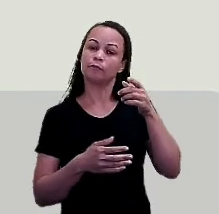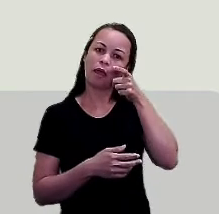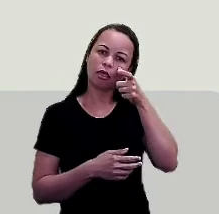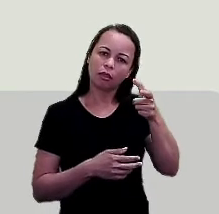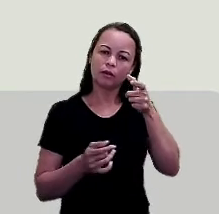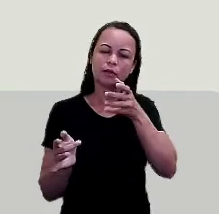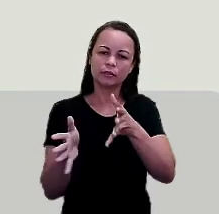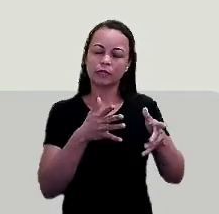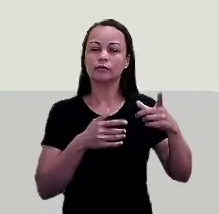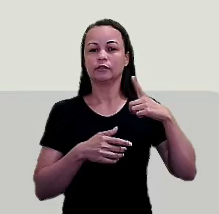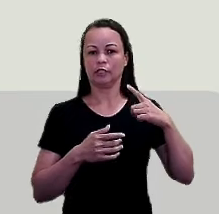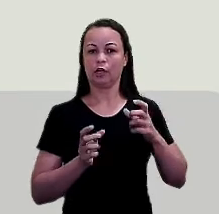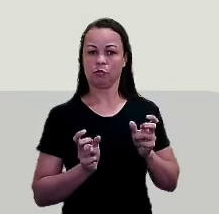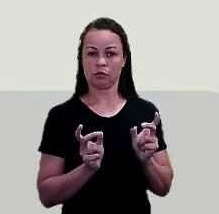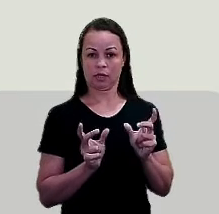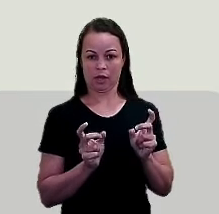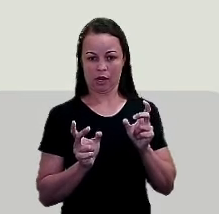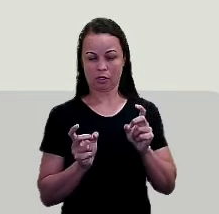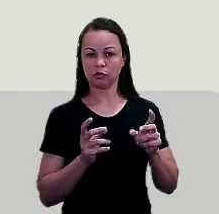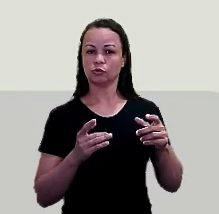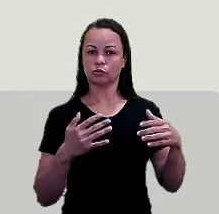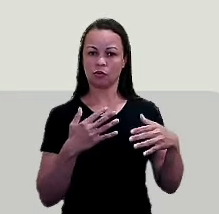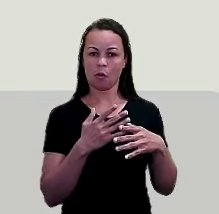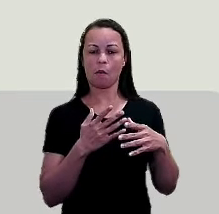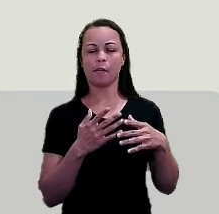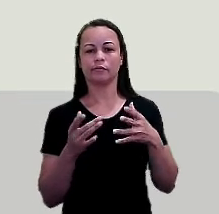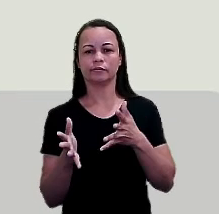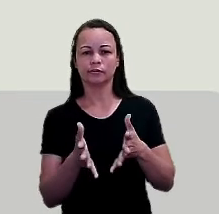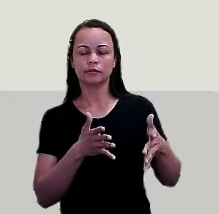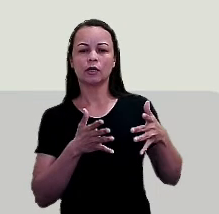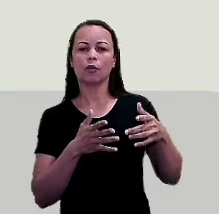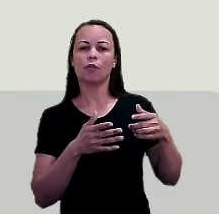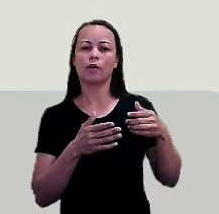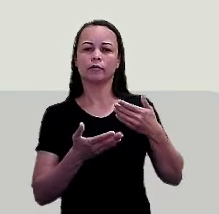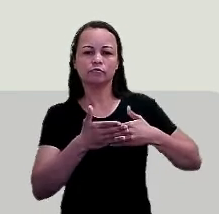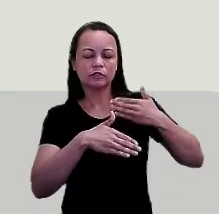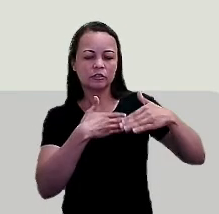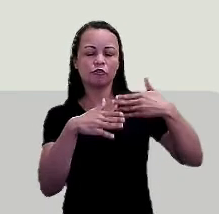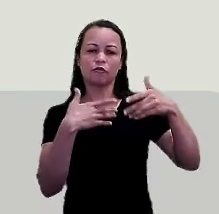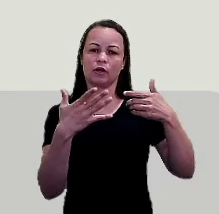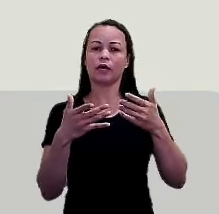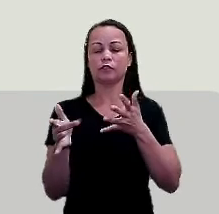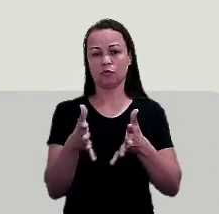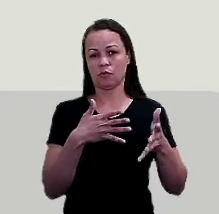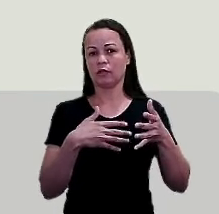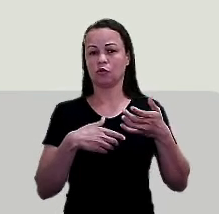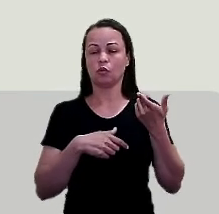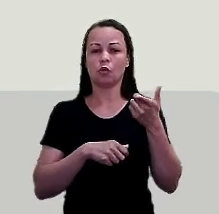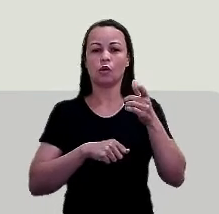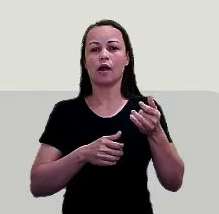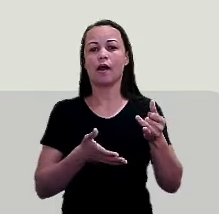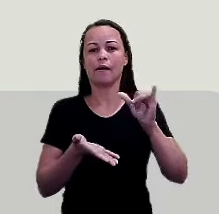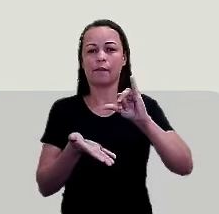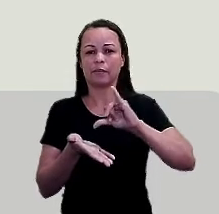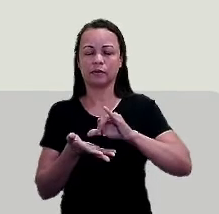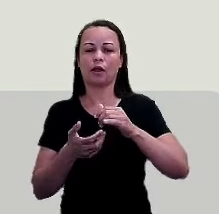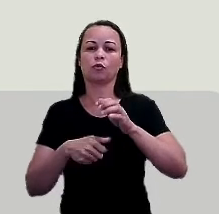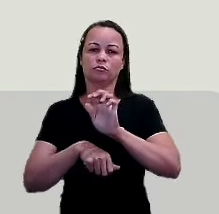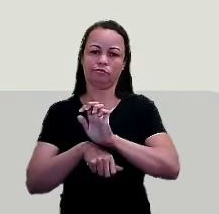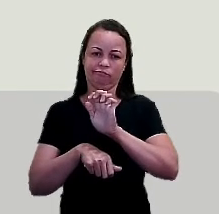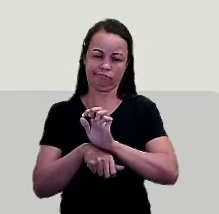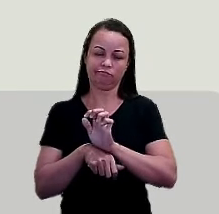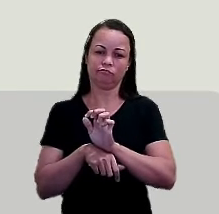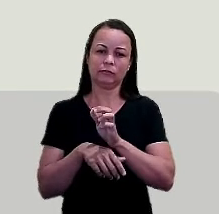centro comercial, que é extremamente desenvolvido, comparado às outras capitais do estado, e temos as